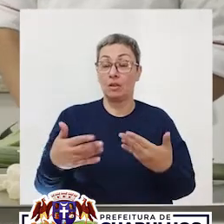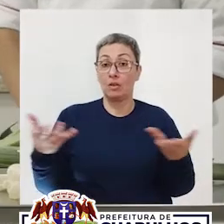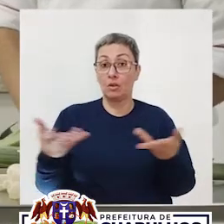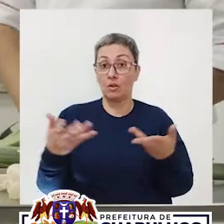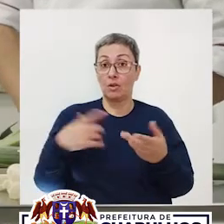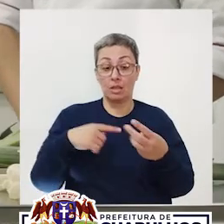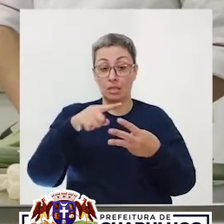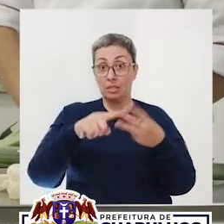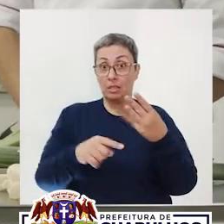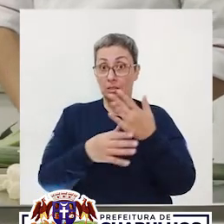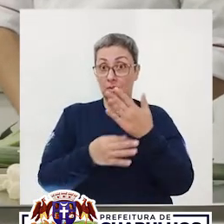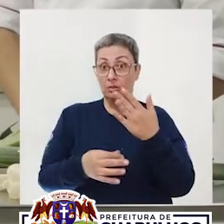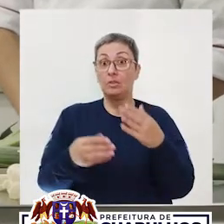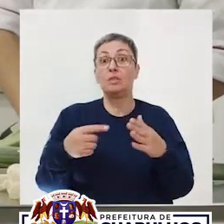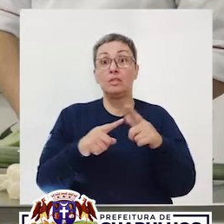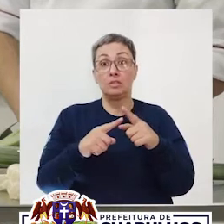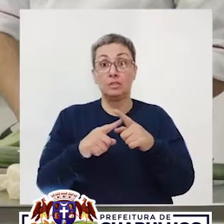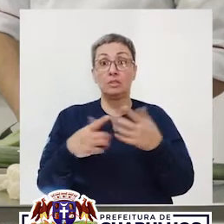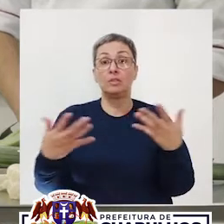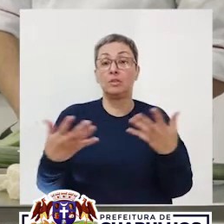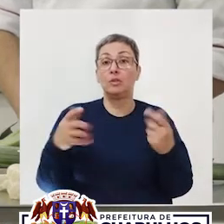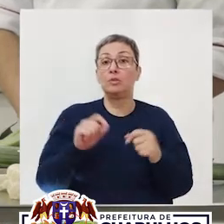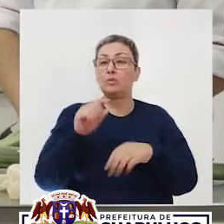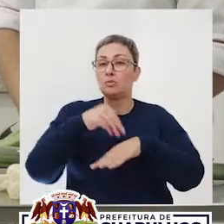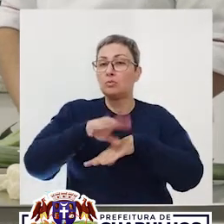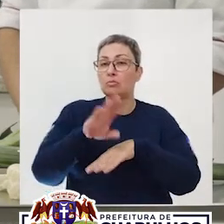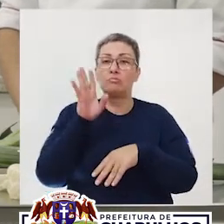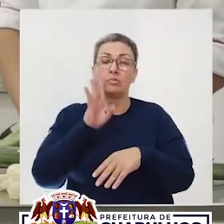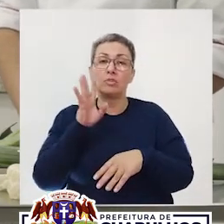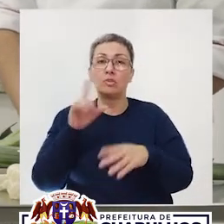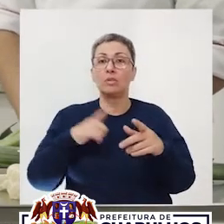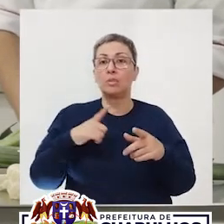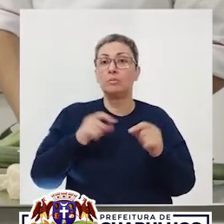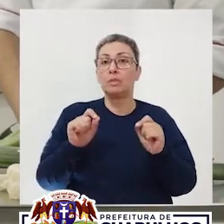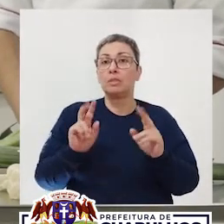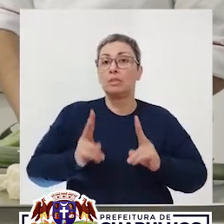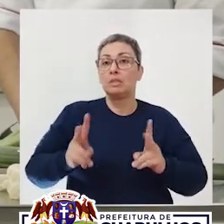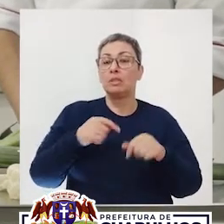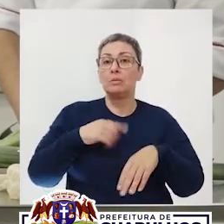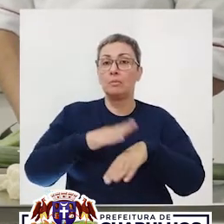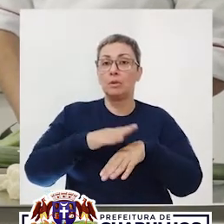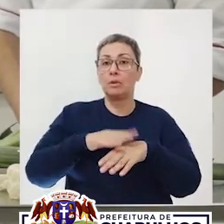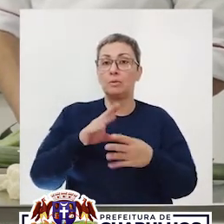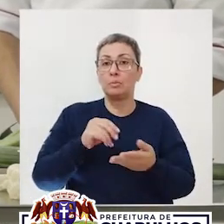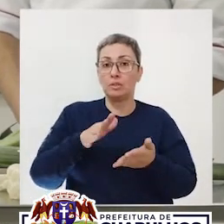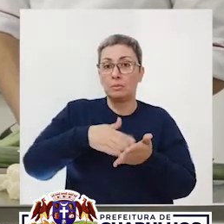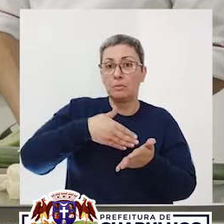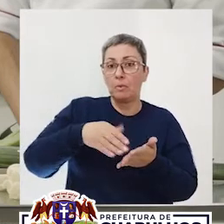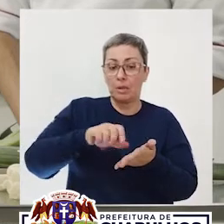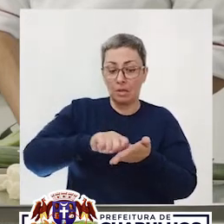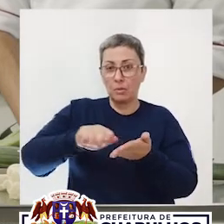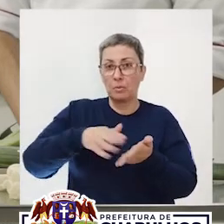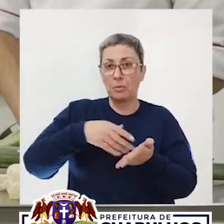Então, aqui nós temos três tipos de gordura e uma dica legal é que ela esteja assim em ponto de pomada,